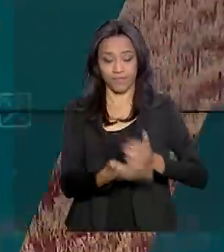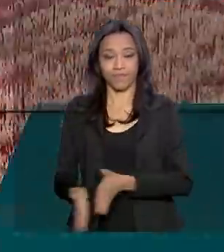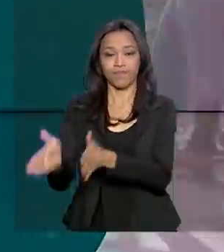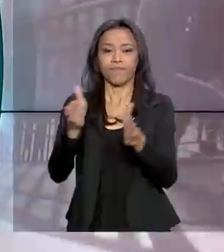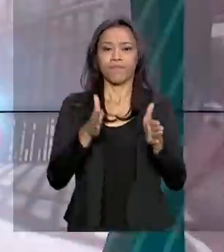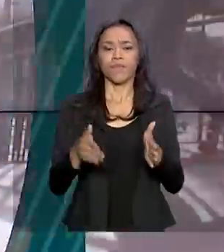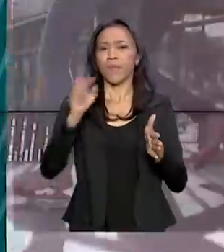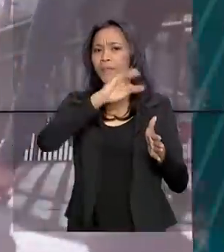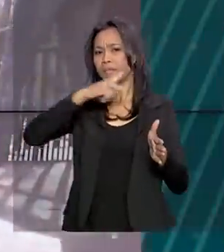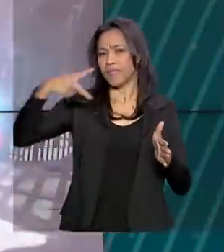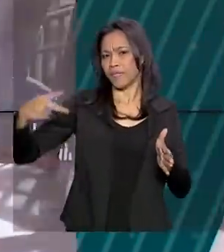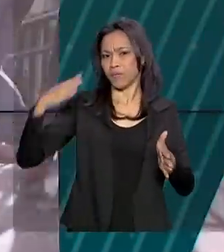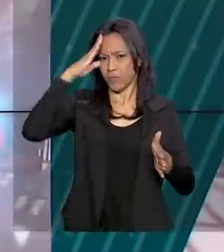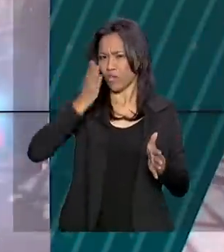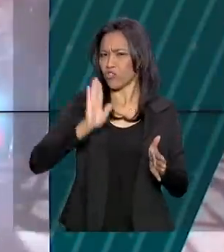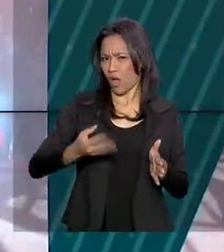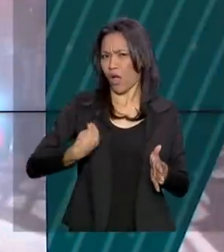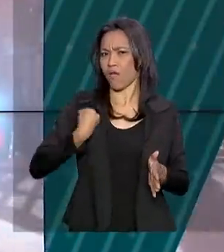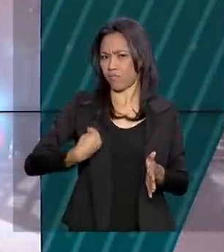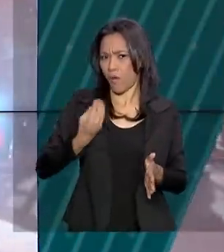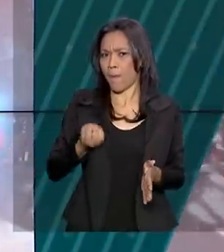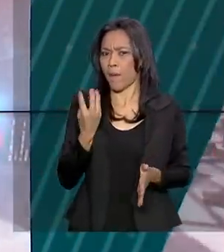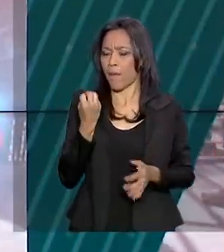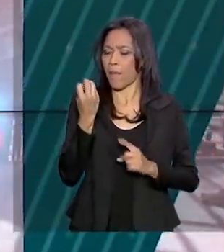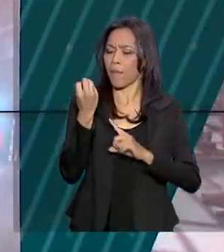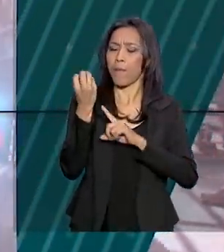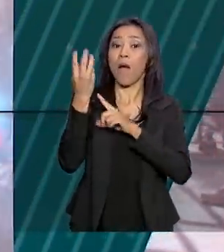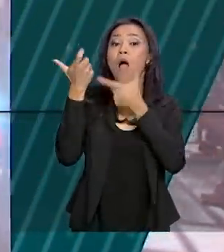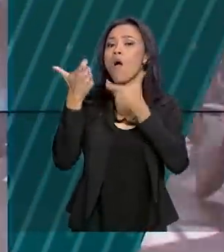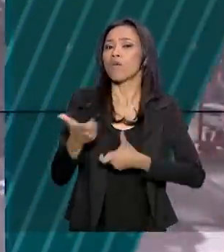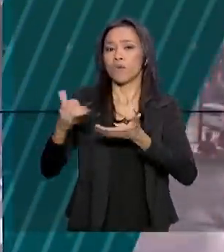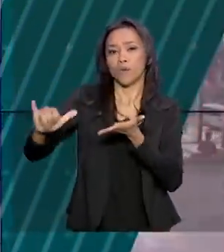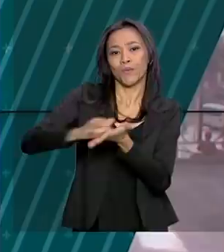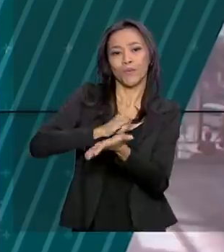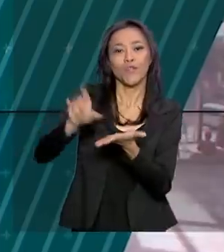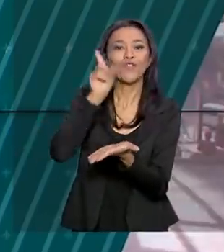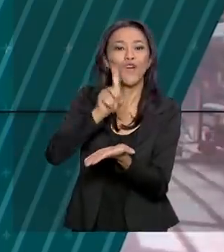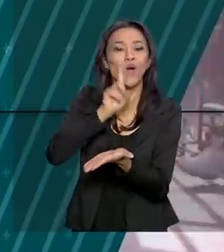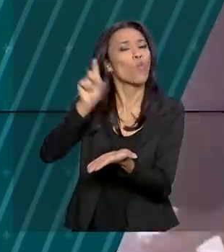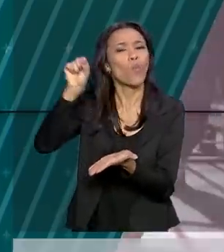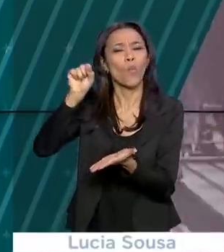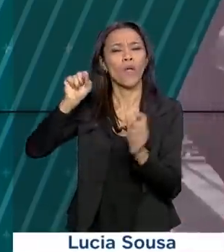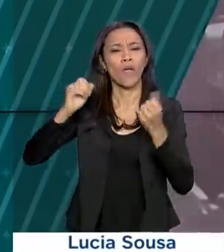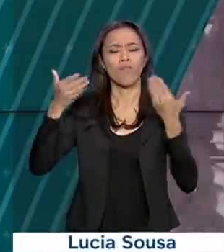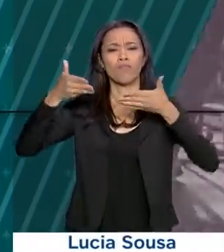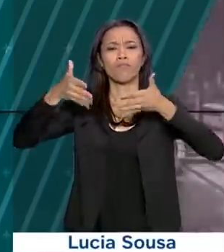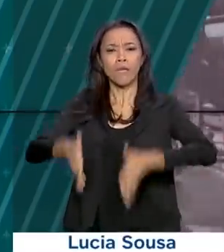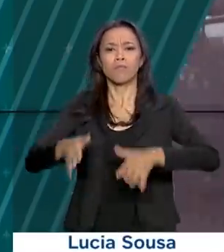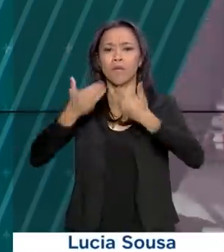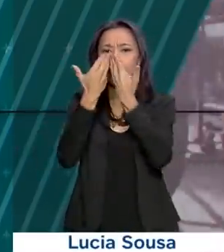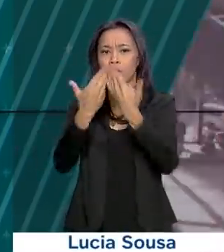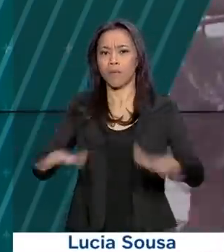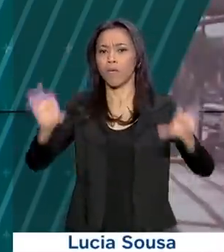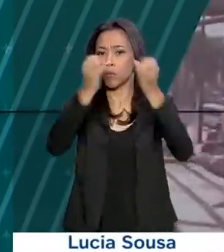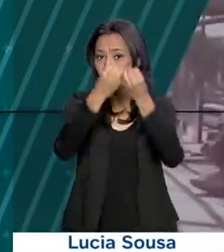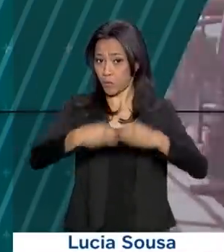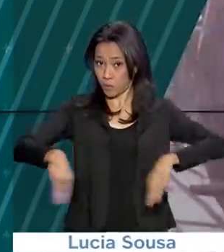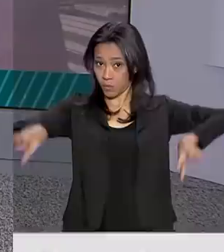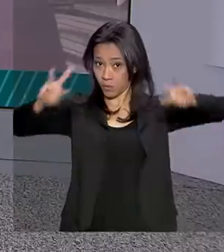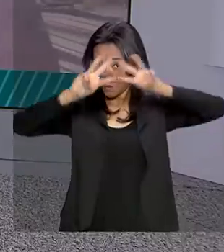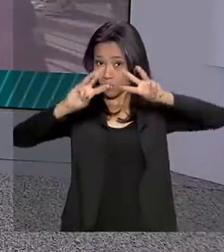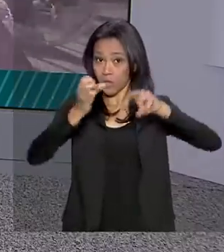O presidente Jair Bolsonaro está a caminho de Nova York, nos Estados Unidos, para fazer o discurso de abertura da Assembleia Geral das Nações